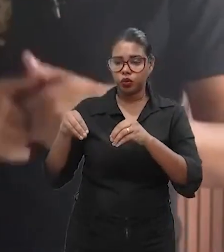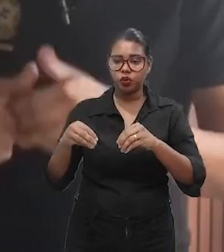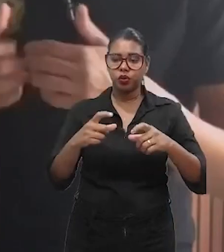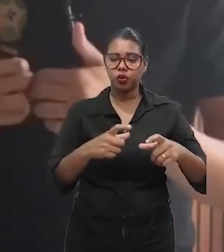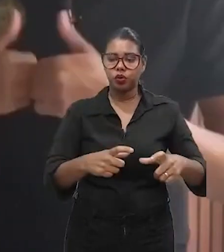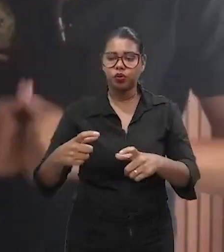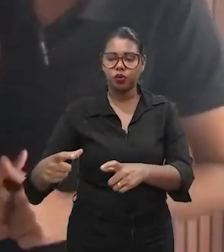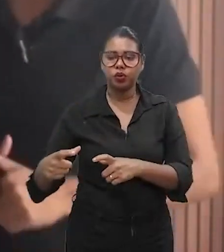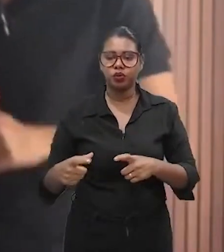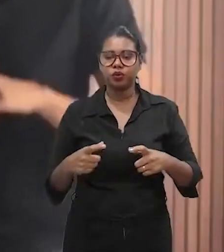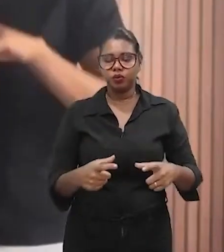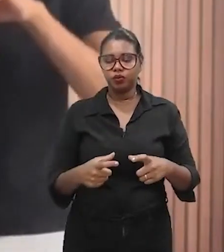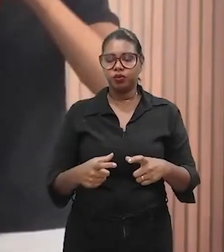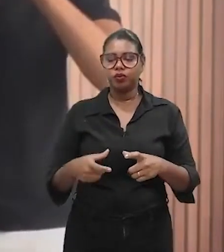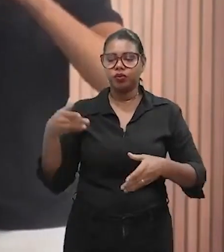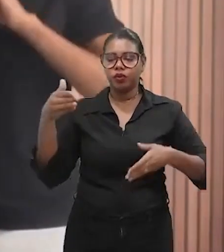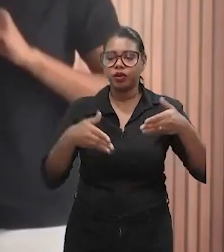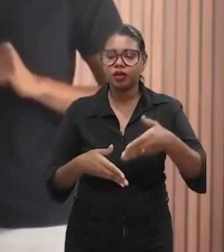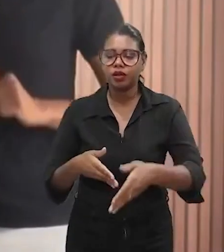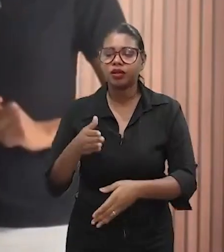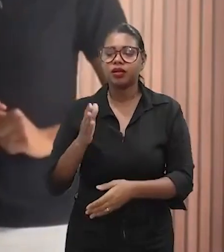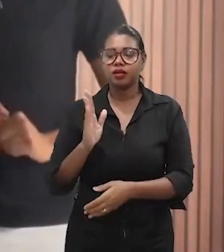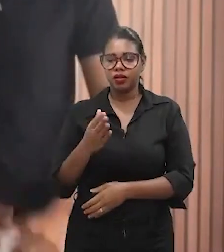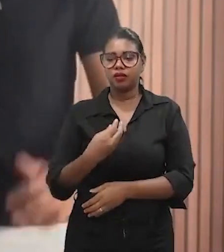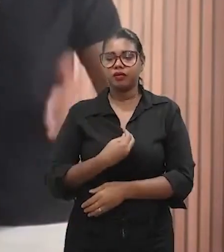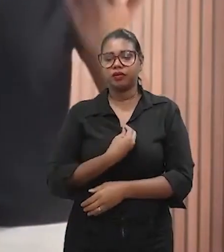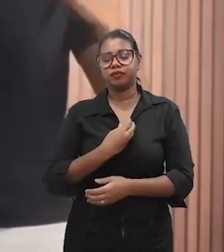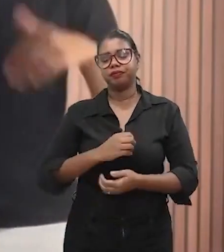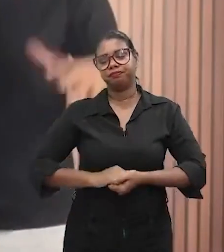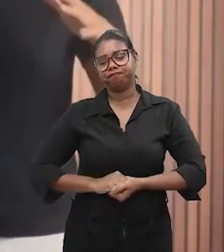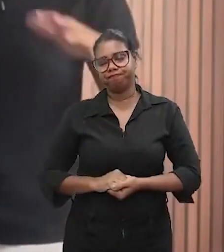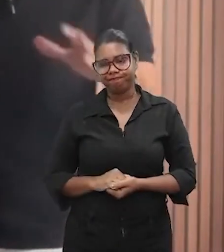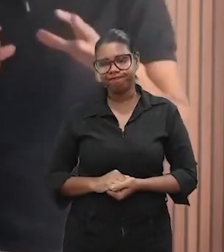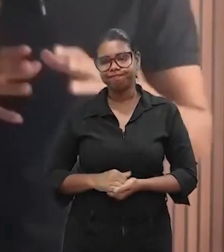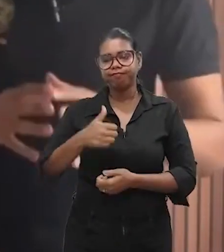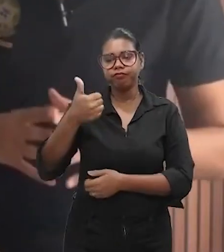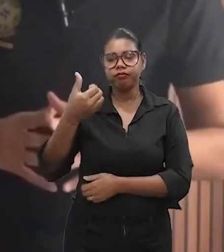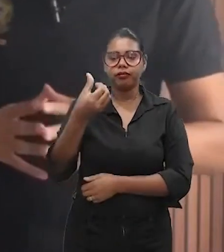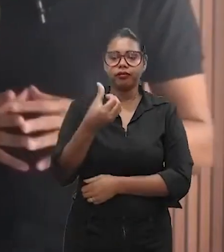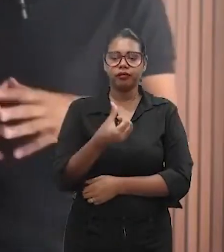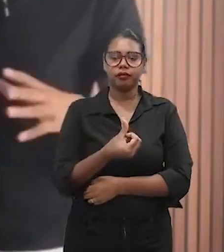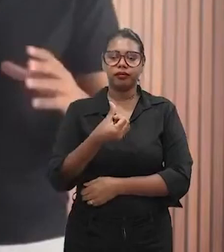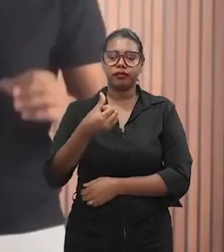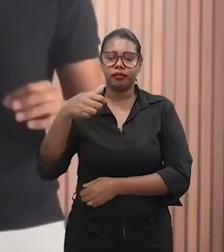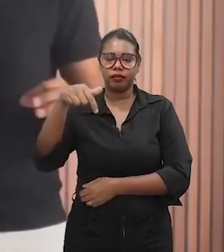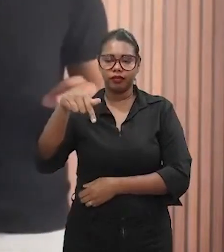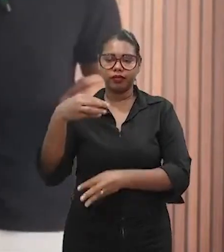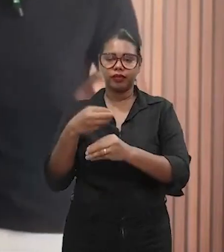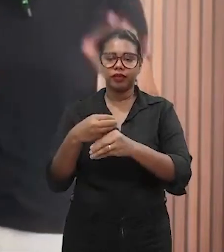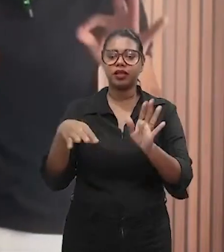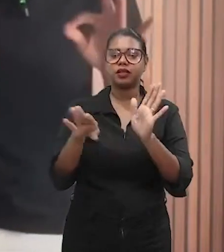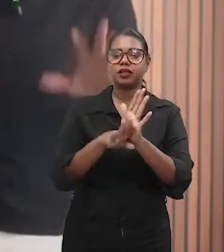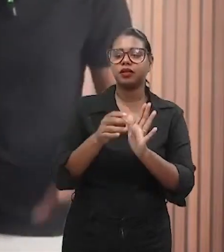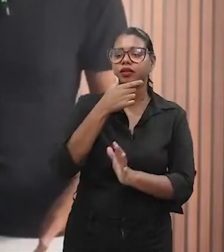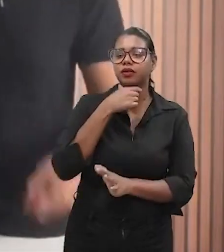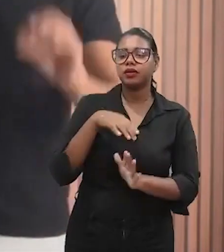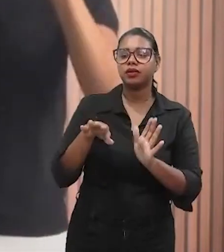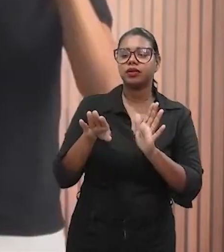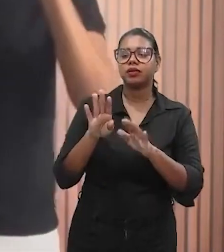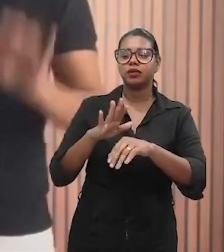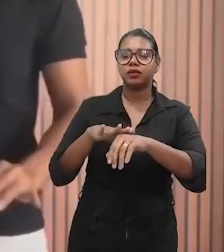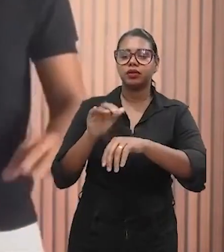holandeses já estavam fazendo parte. Ou seja, em 1637 chegou um camarada chamado